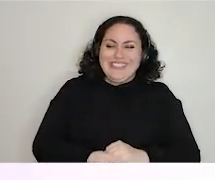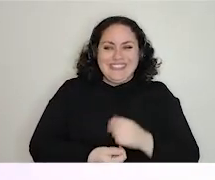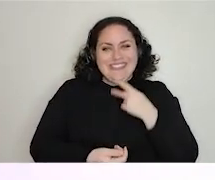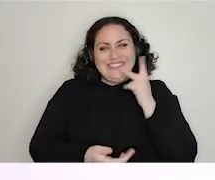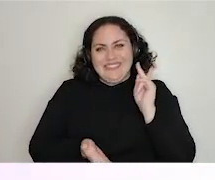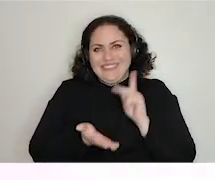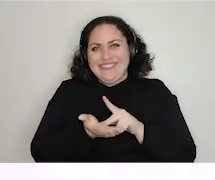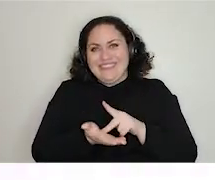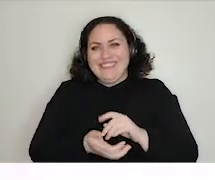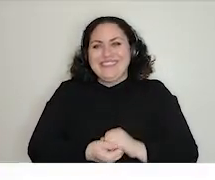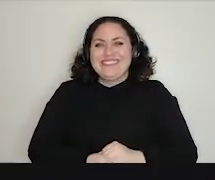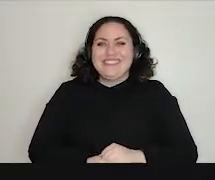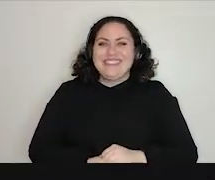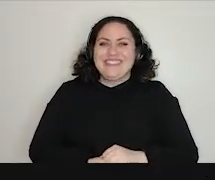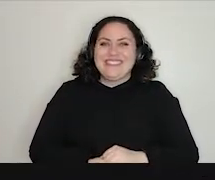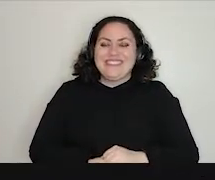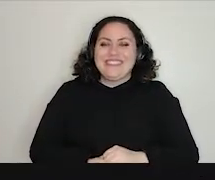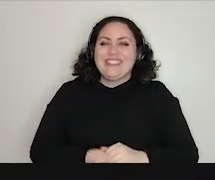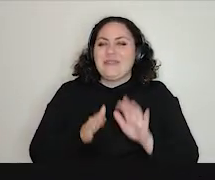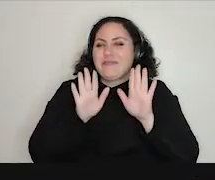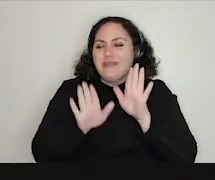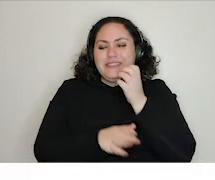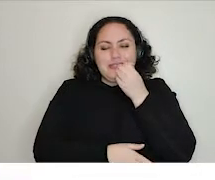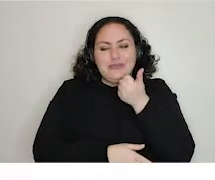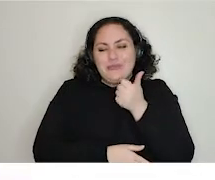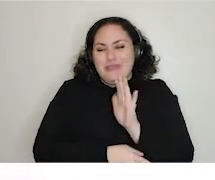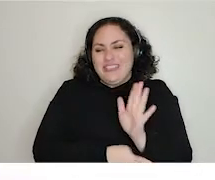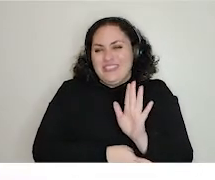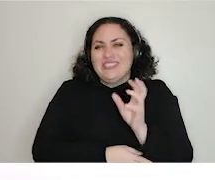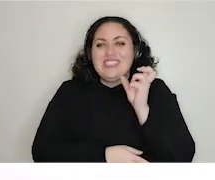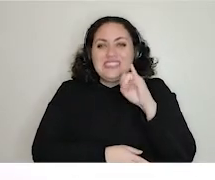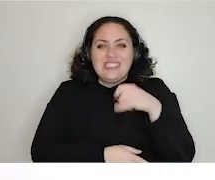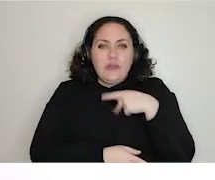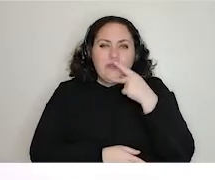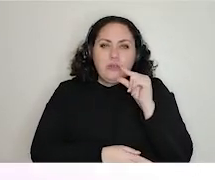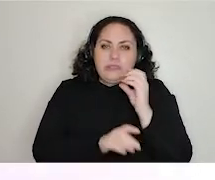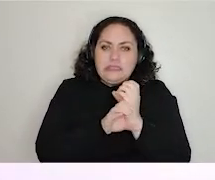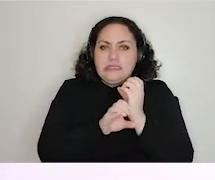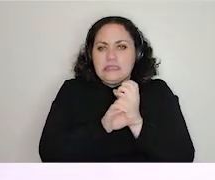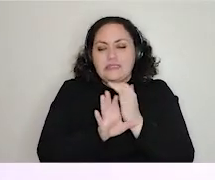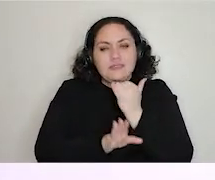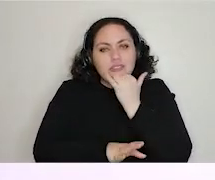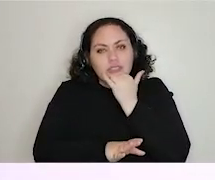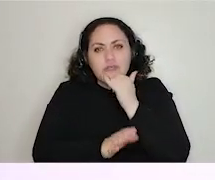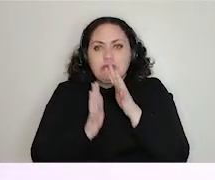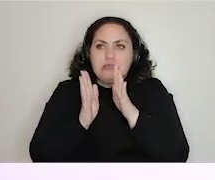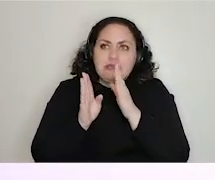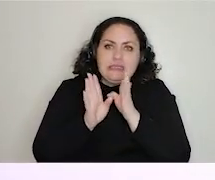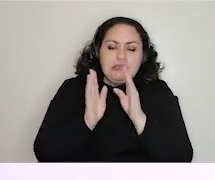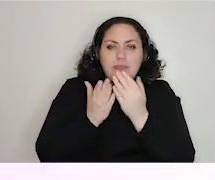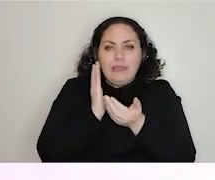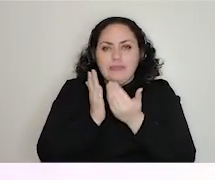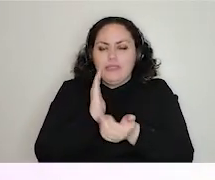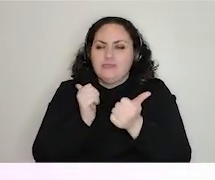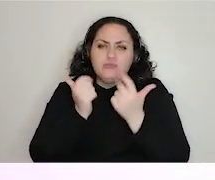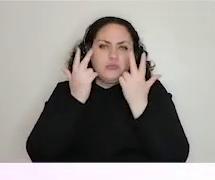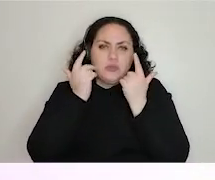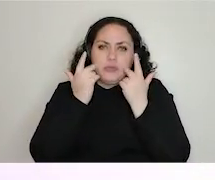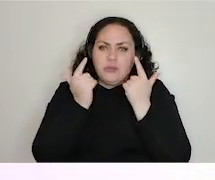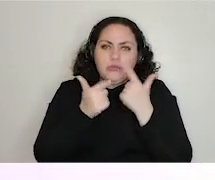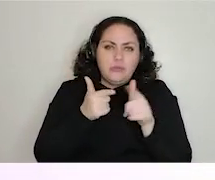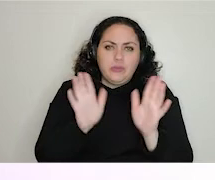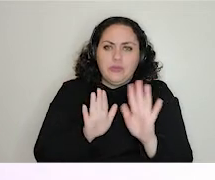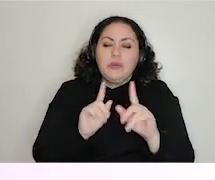pouco nervosa, eu admito, mas está tudo bem. Então, se eu falei um pouco truncada, me perdi um